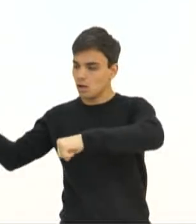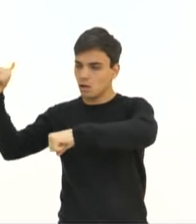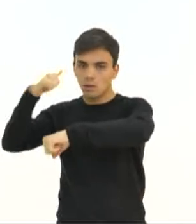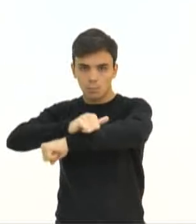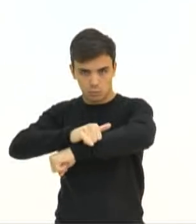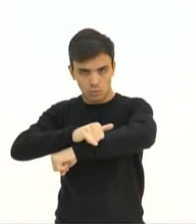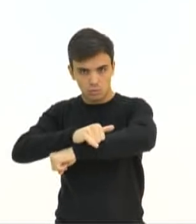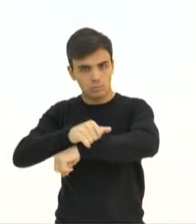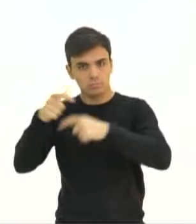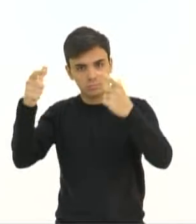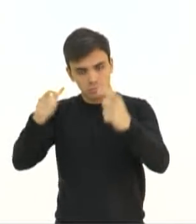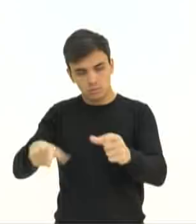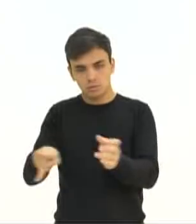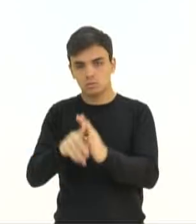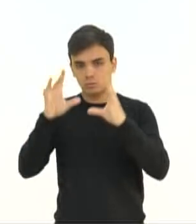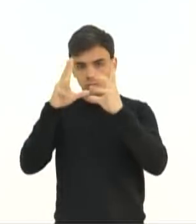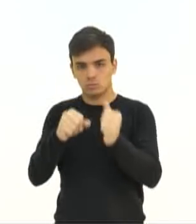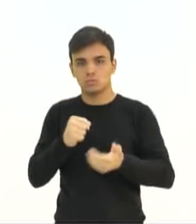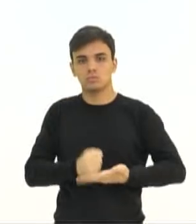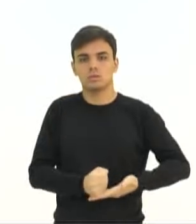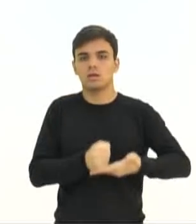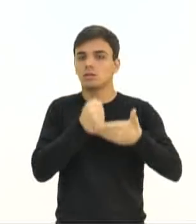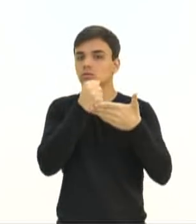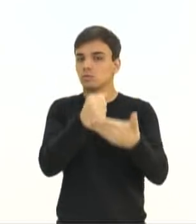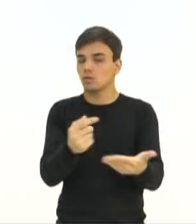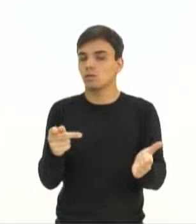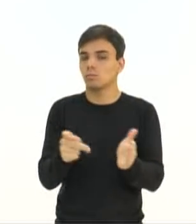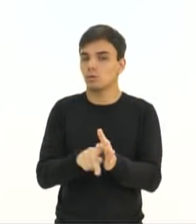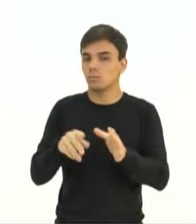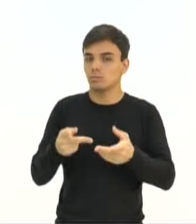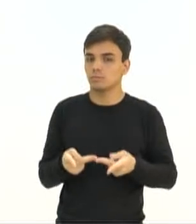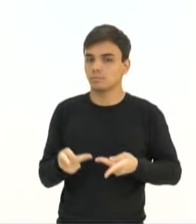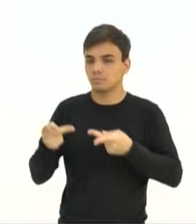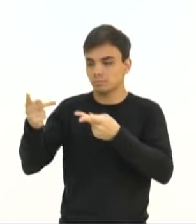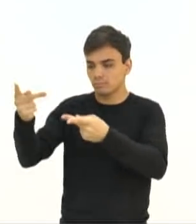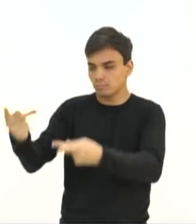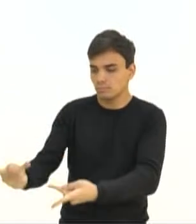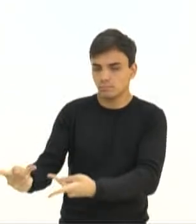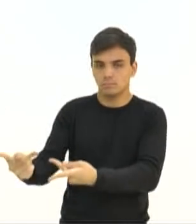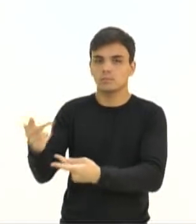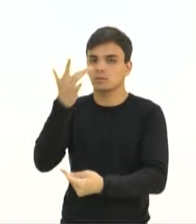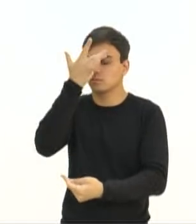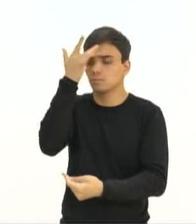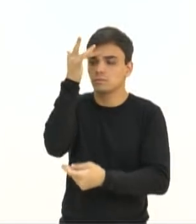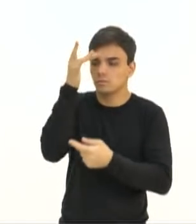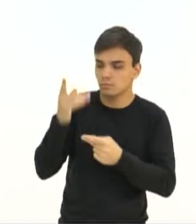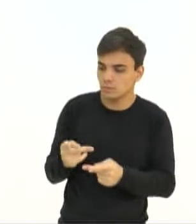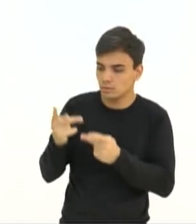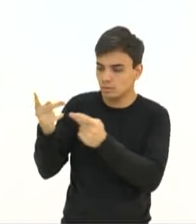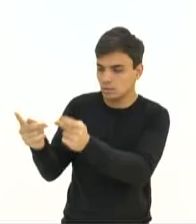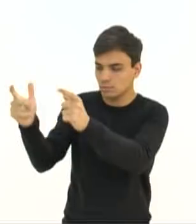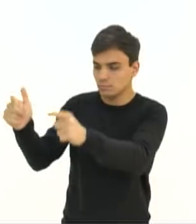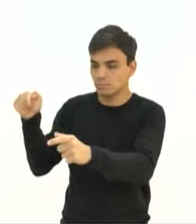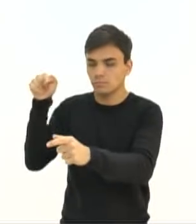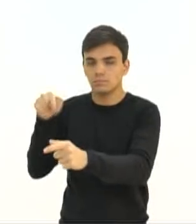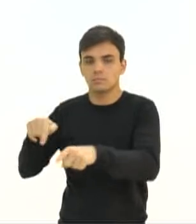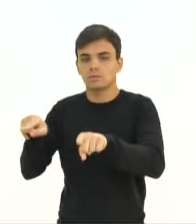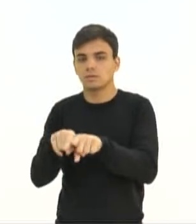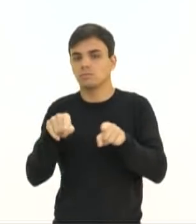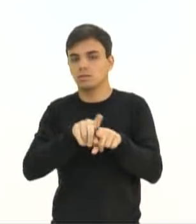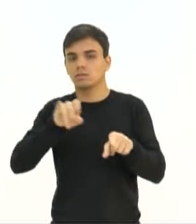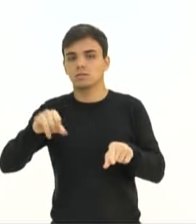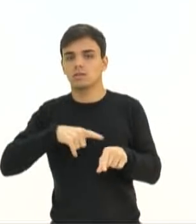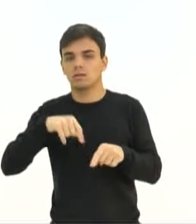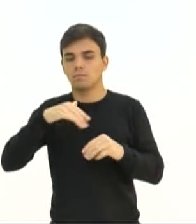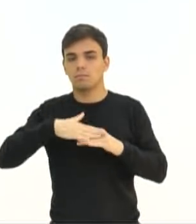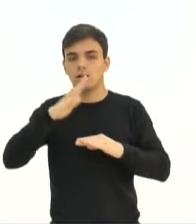isso vai se tornando mais favorável à visitação, as pessoas irem visitar a região. E se tem mais pessoas